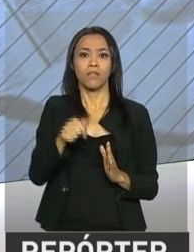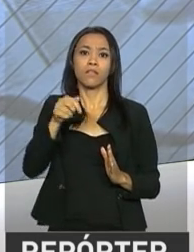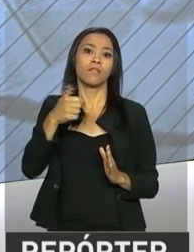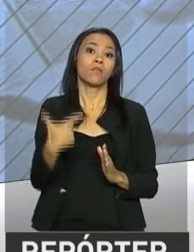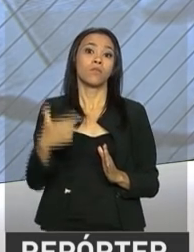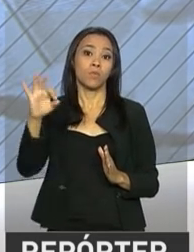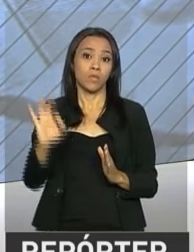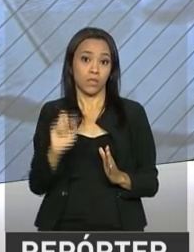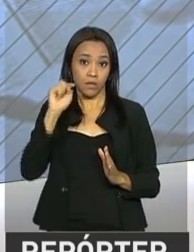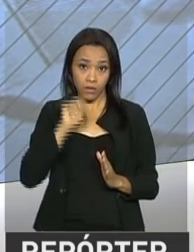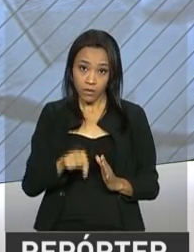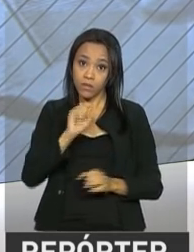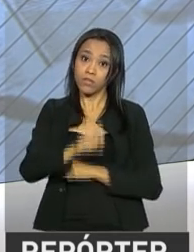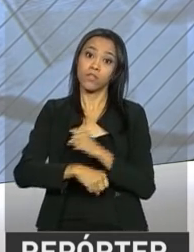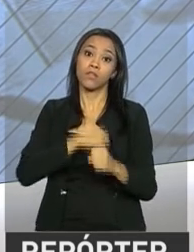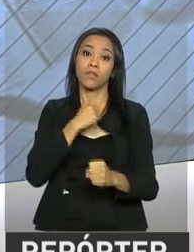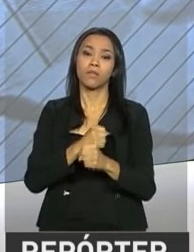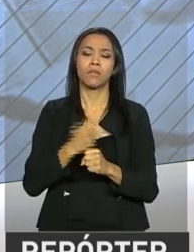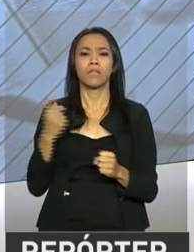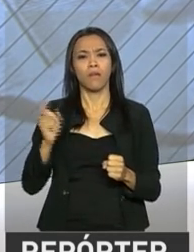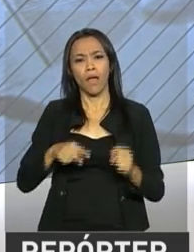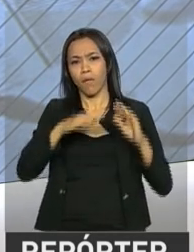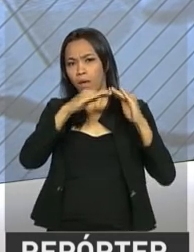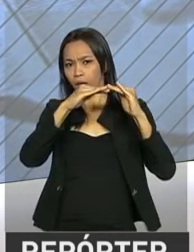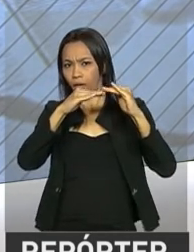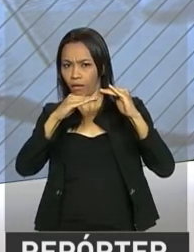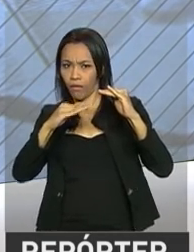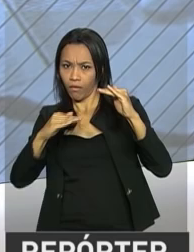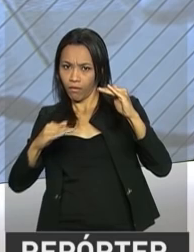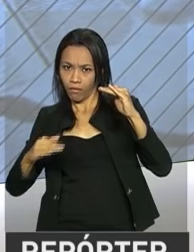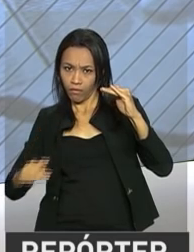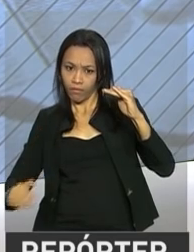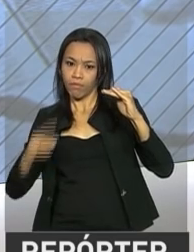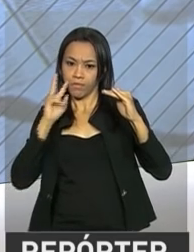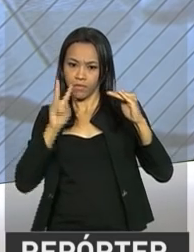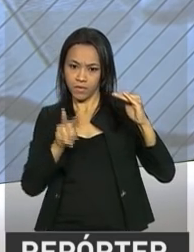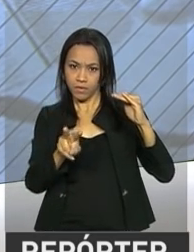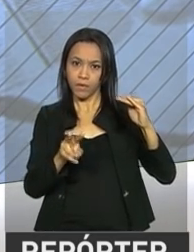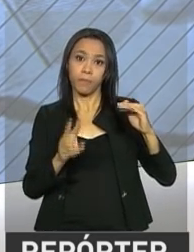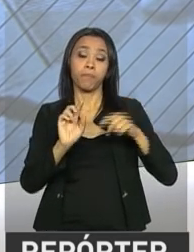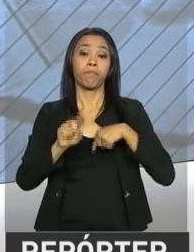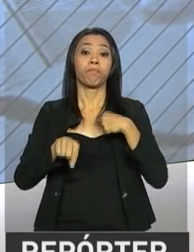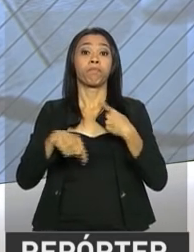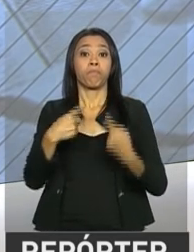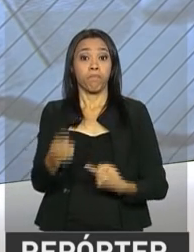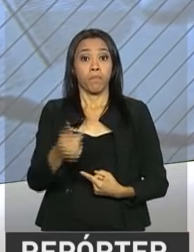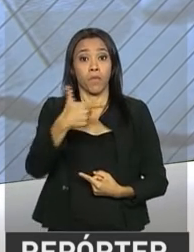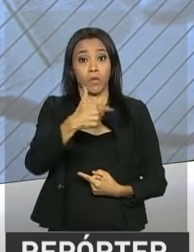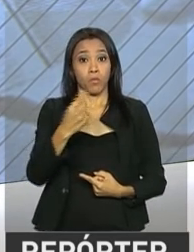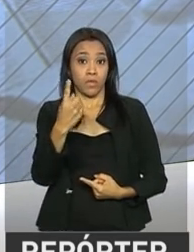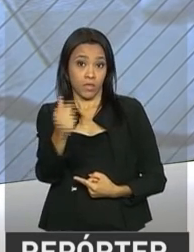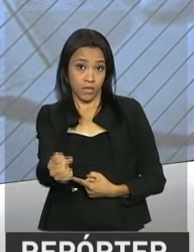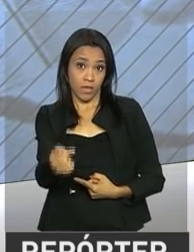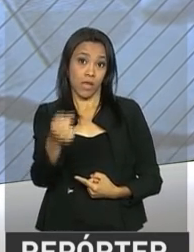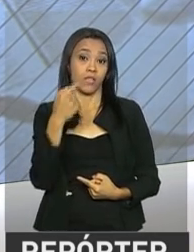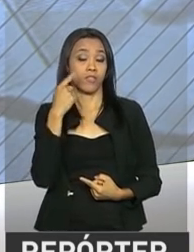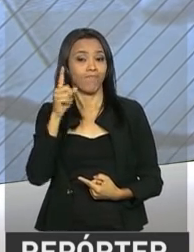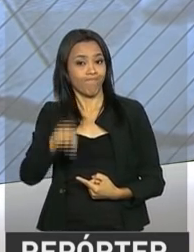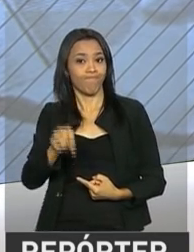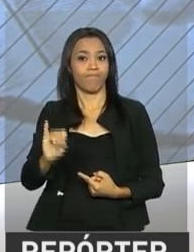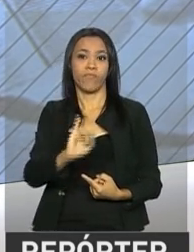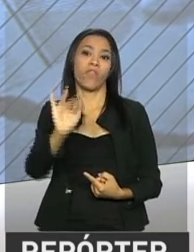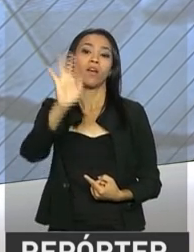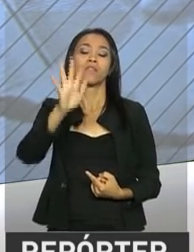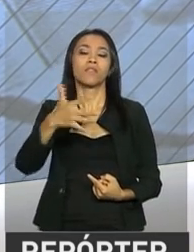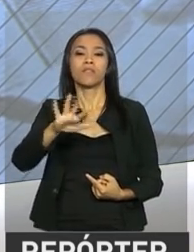6,72% este ano. Portanto, uma trajetória de queda, como vocês podem ver aqui. Para 2017, a previsão é que a inflação